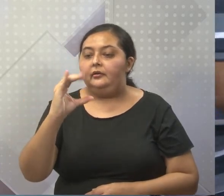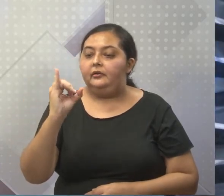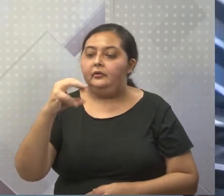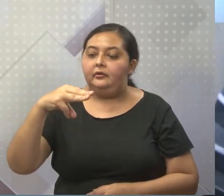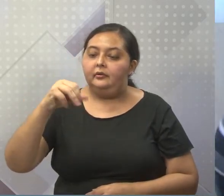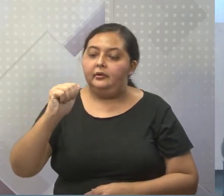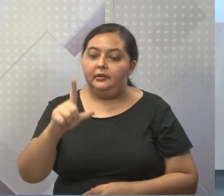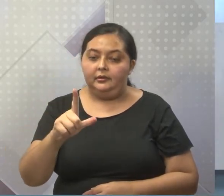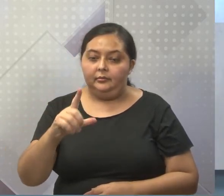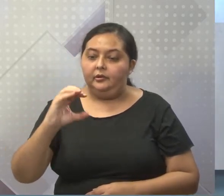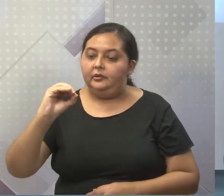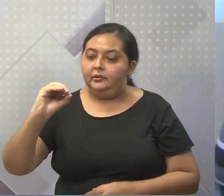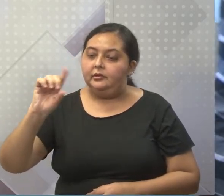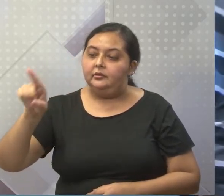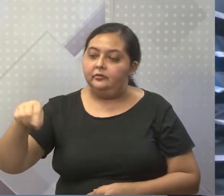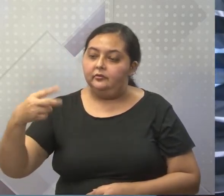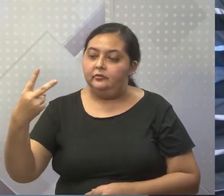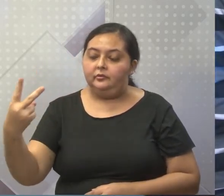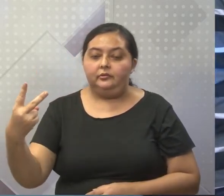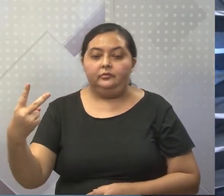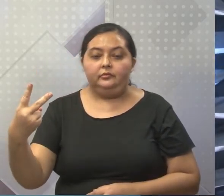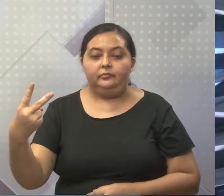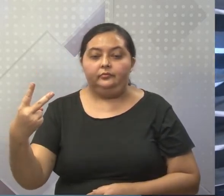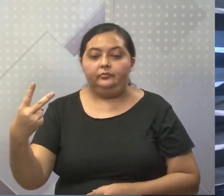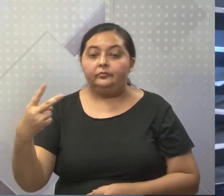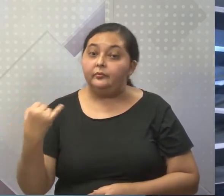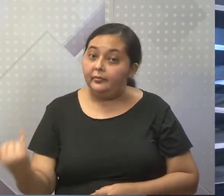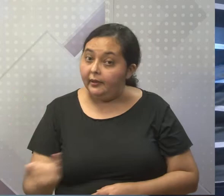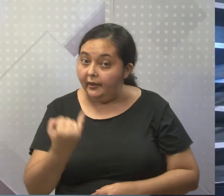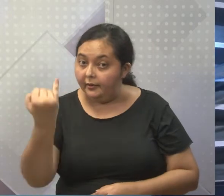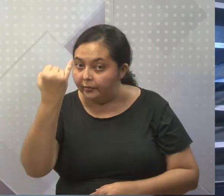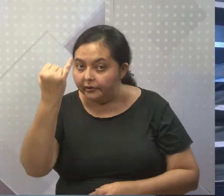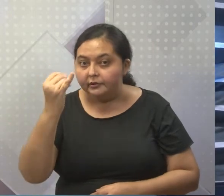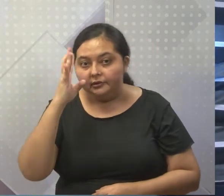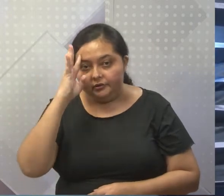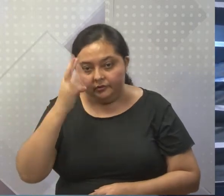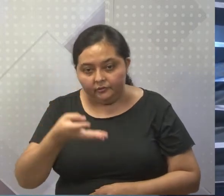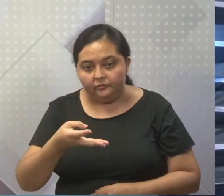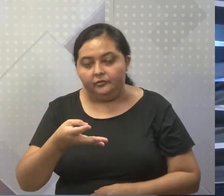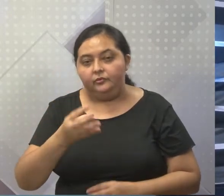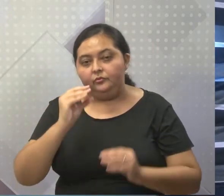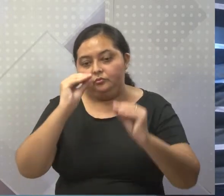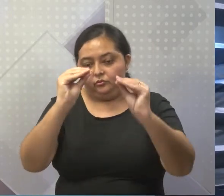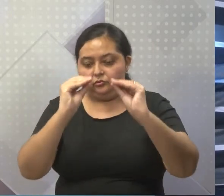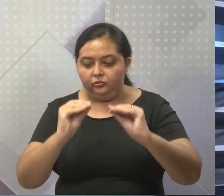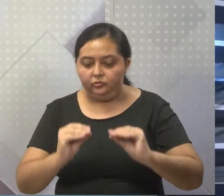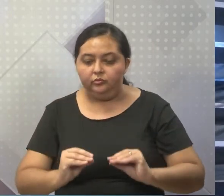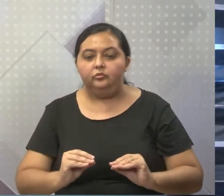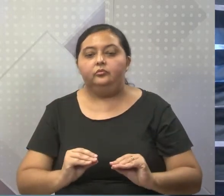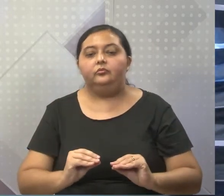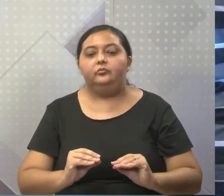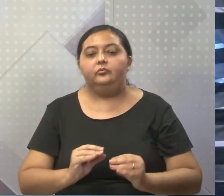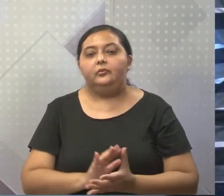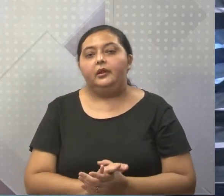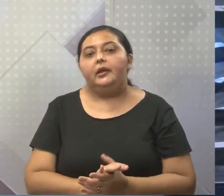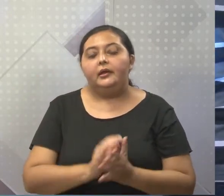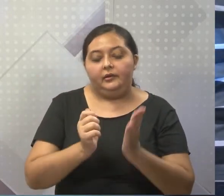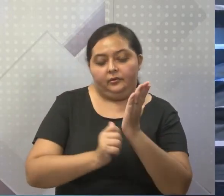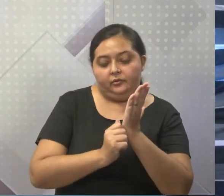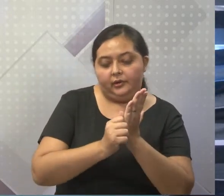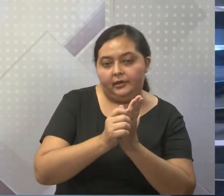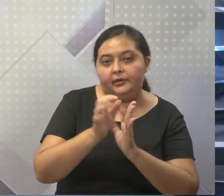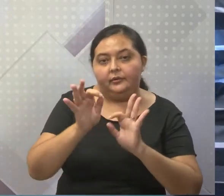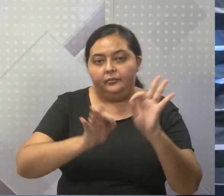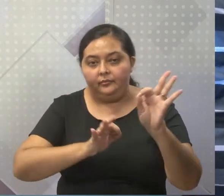certo? Lembrando que é importante demais a gente fazer sempre esses calculozinhos. Faz no caderno